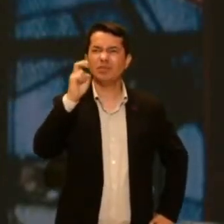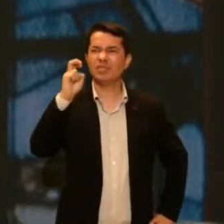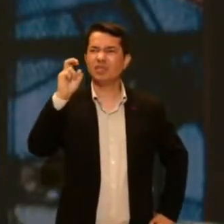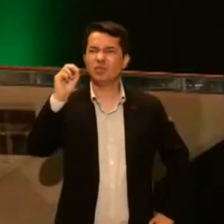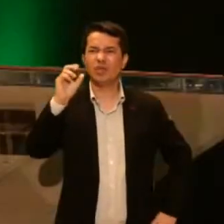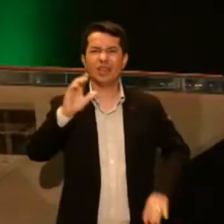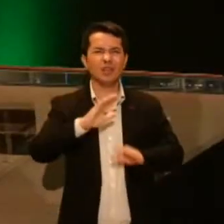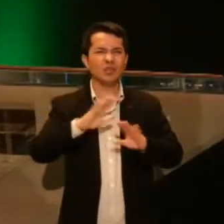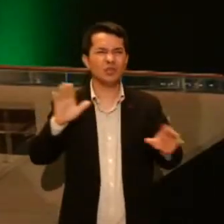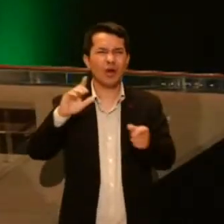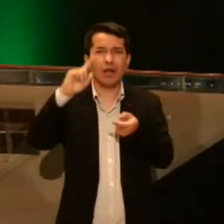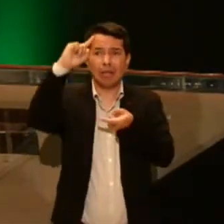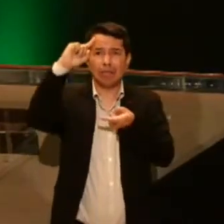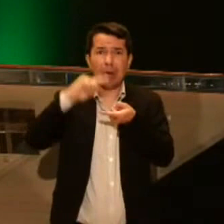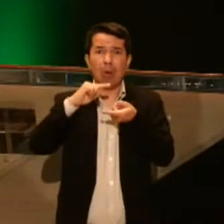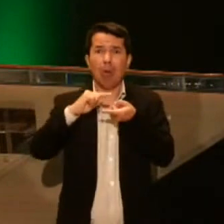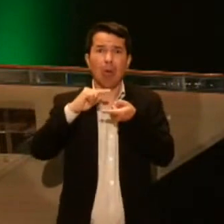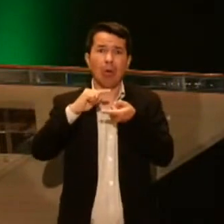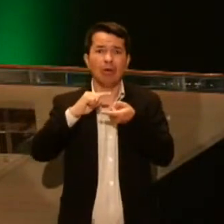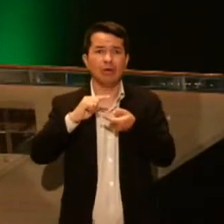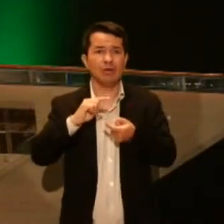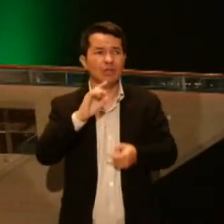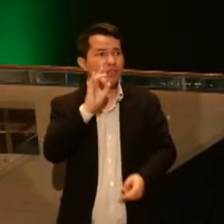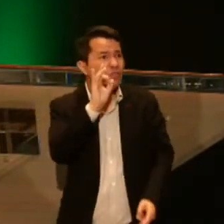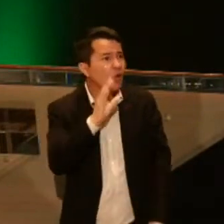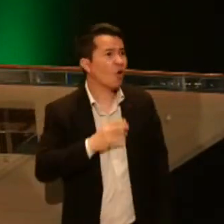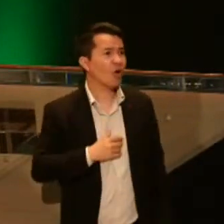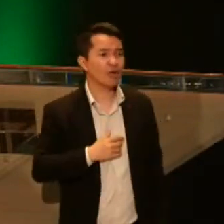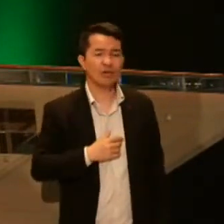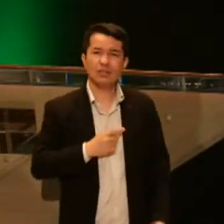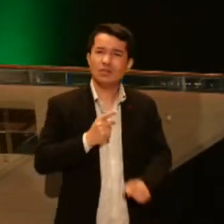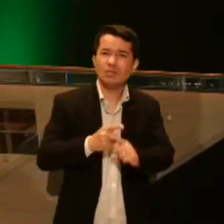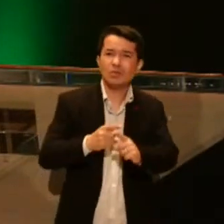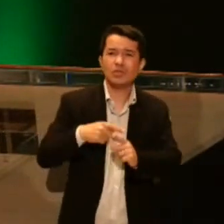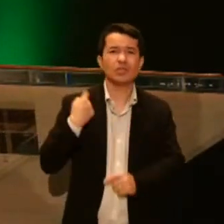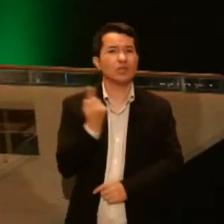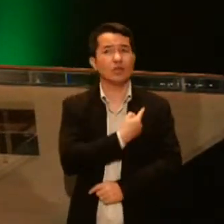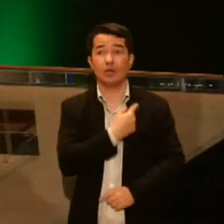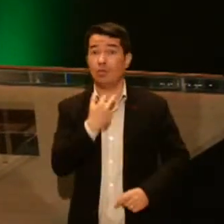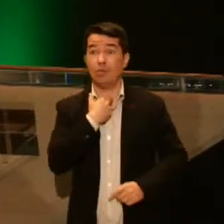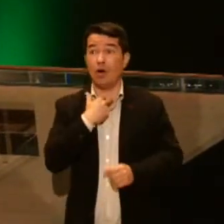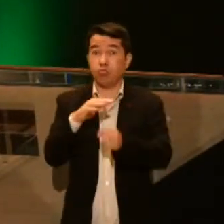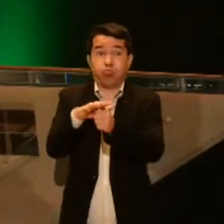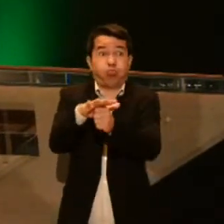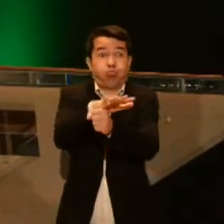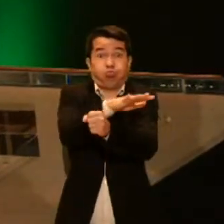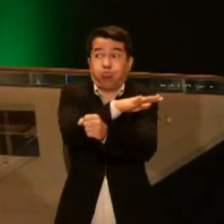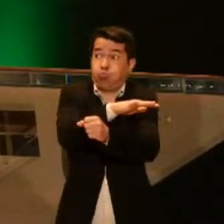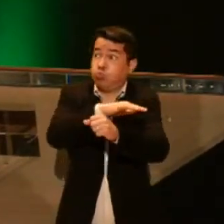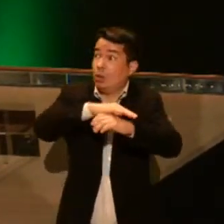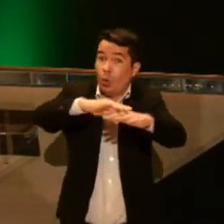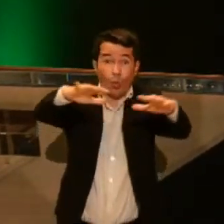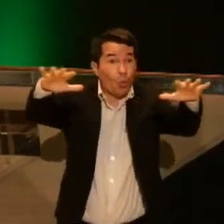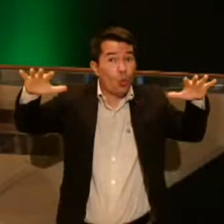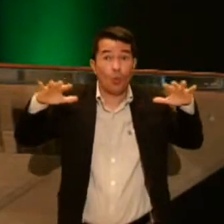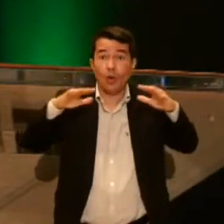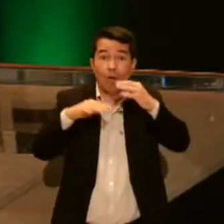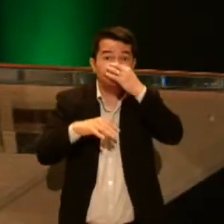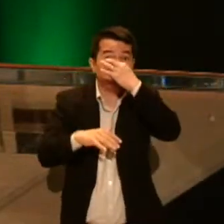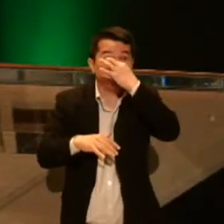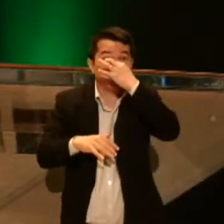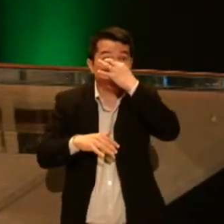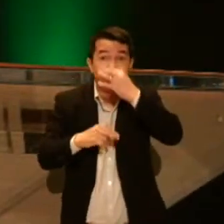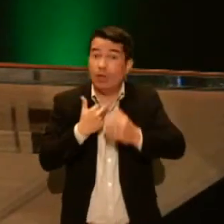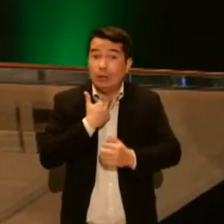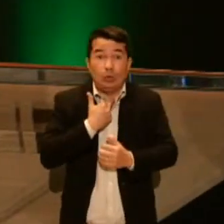perto, um pouquinho mais do que 1.000, que a gente pode ter aqui no culto. E mesmo assim, quando a gente